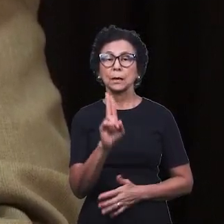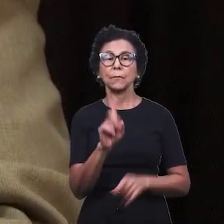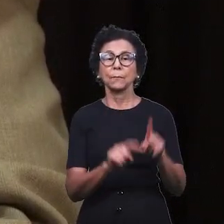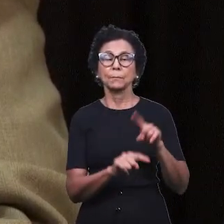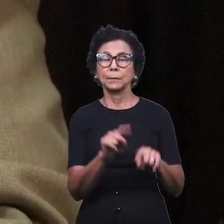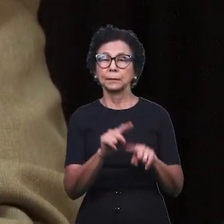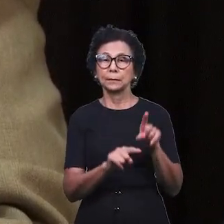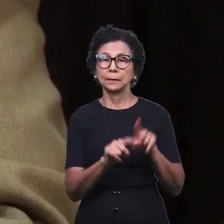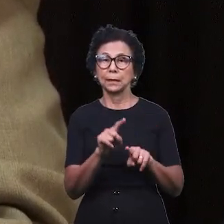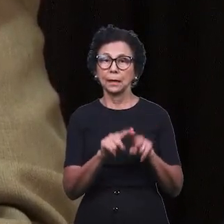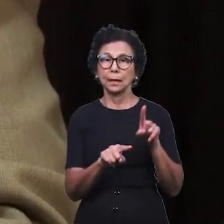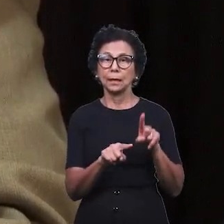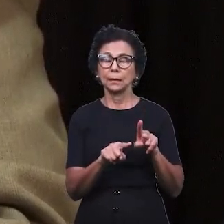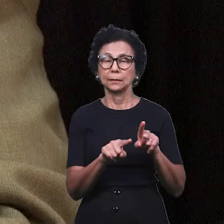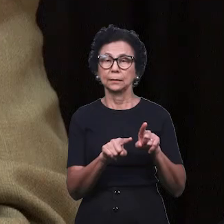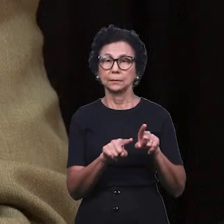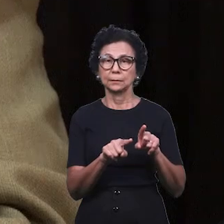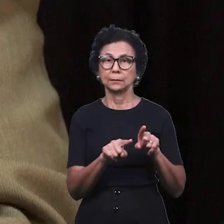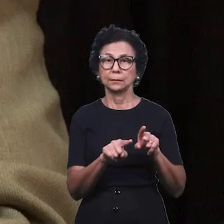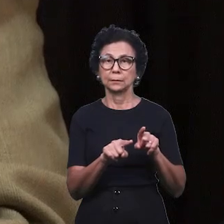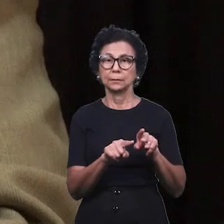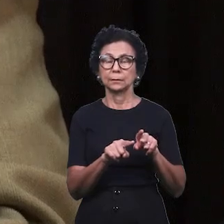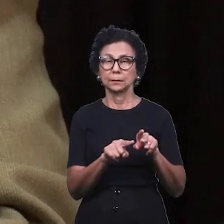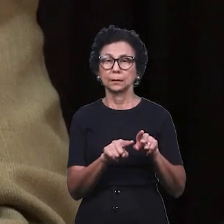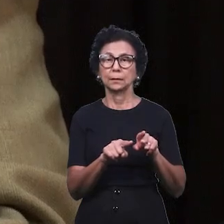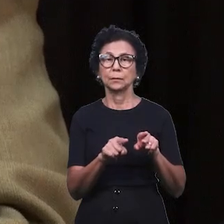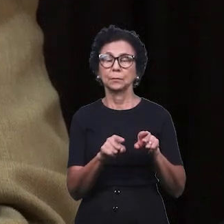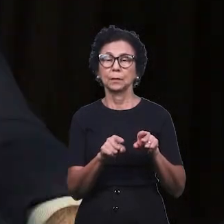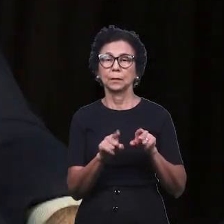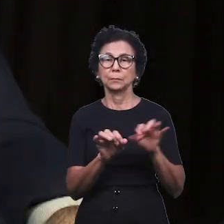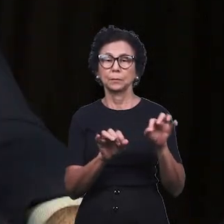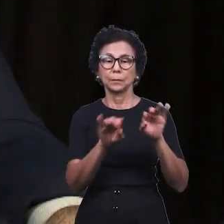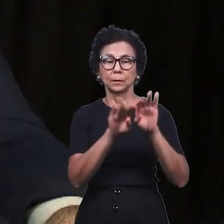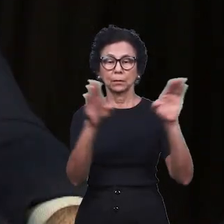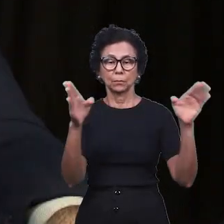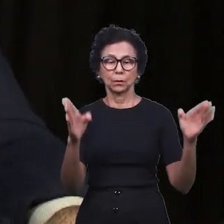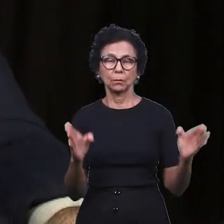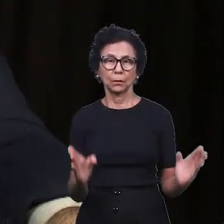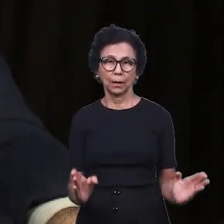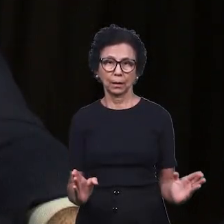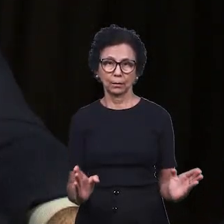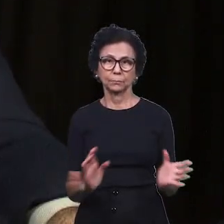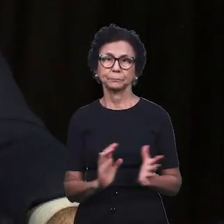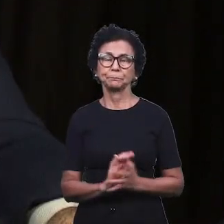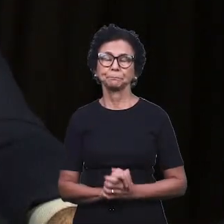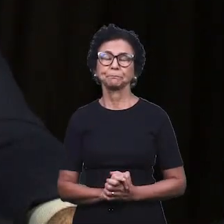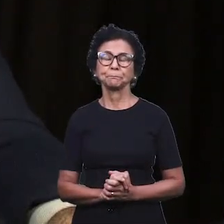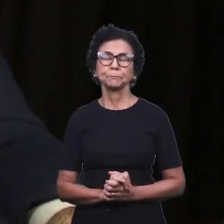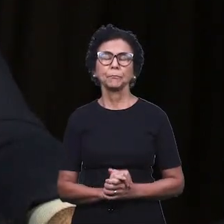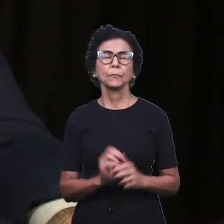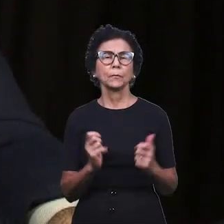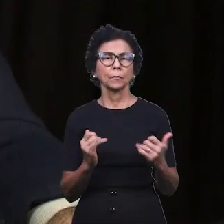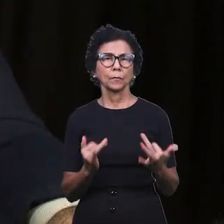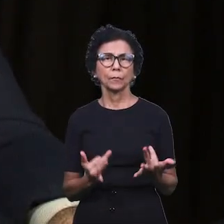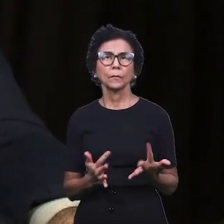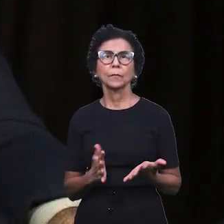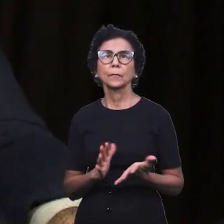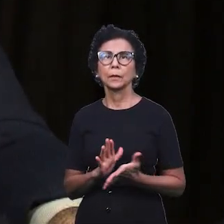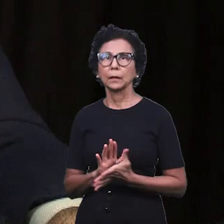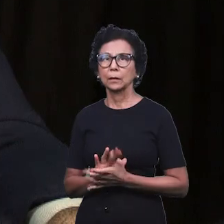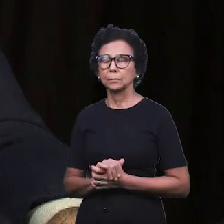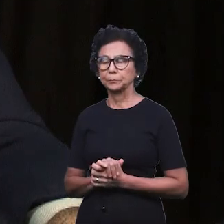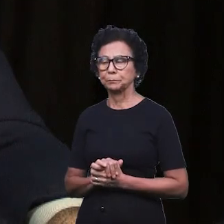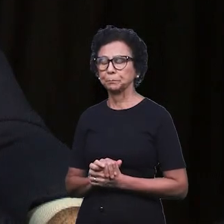para todos os que estão conosco. Exatamente, pastor Marcelo. O grande entendimento